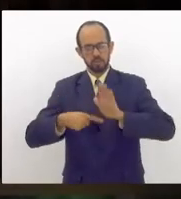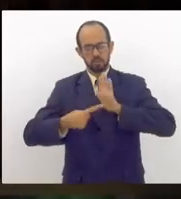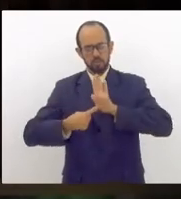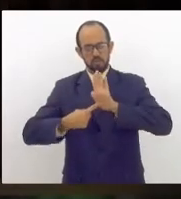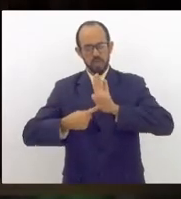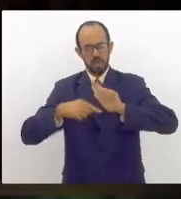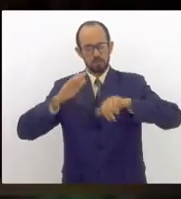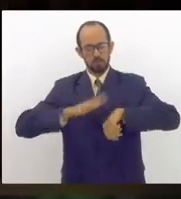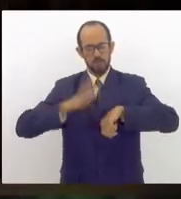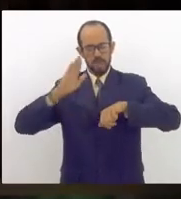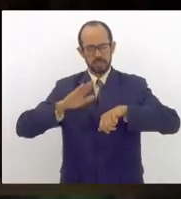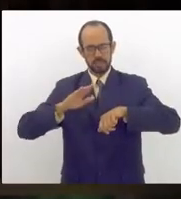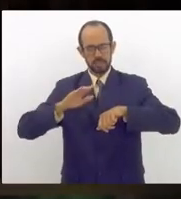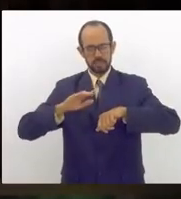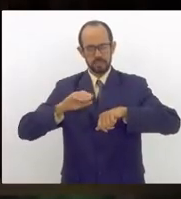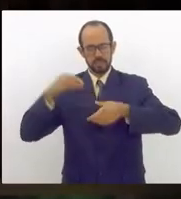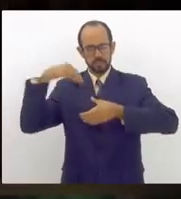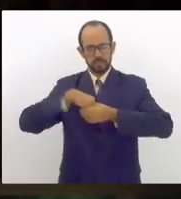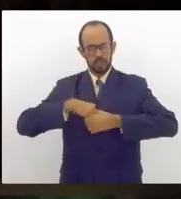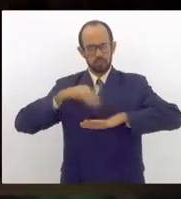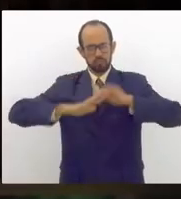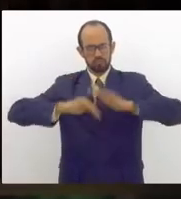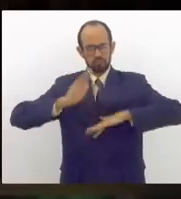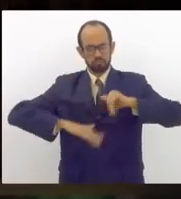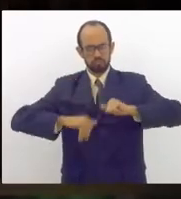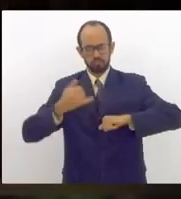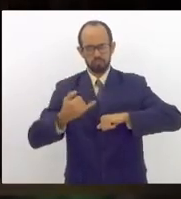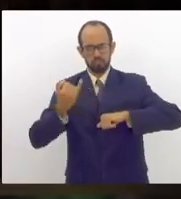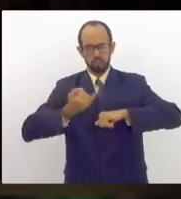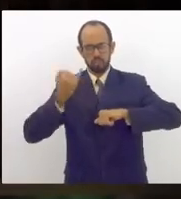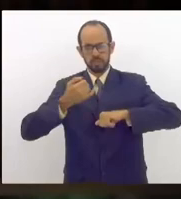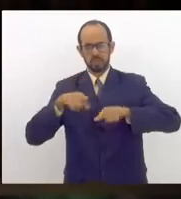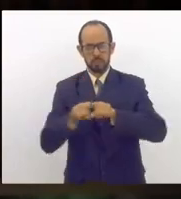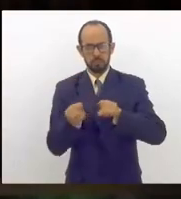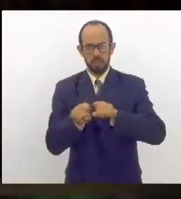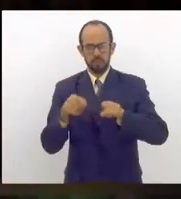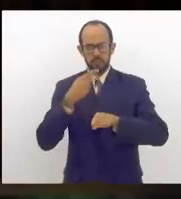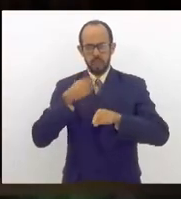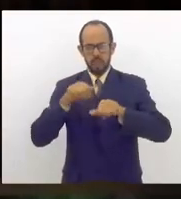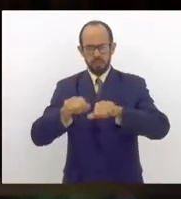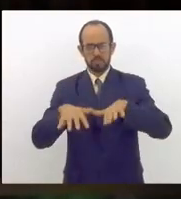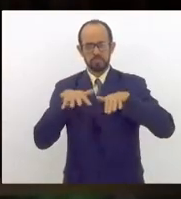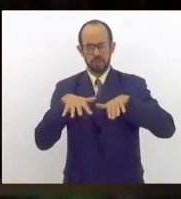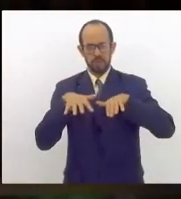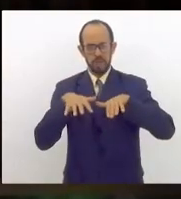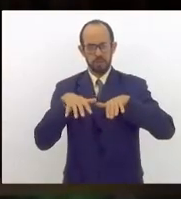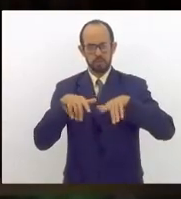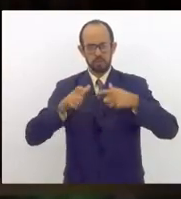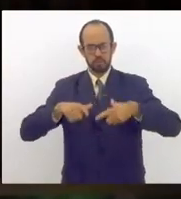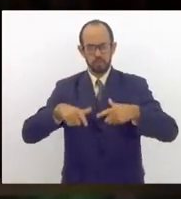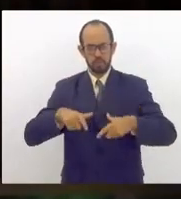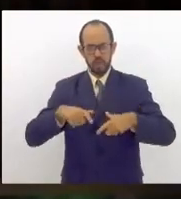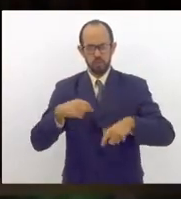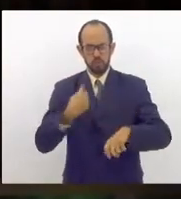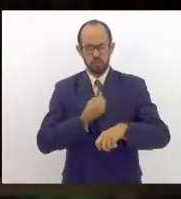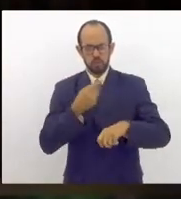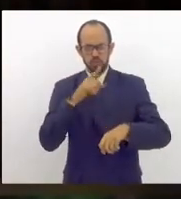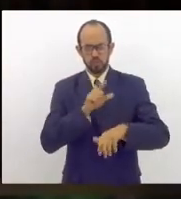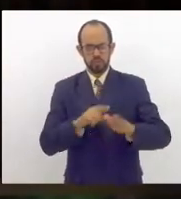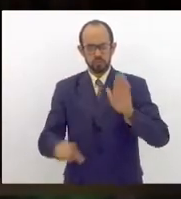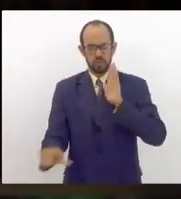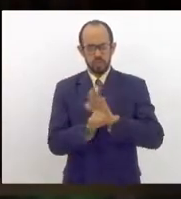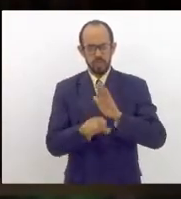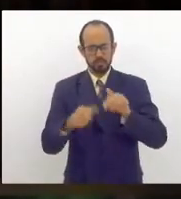dentro das especialidades e é importante né falar aqui dentro desse plenário nesse espaço onde nós temos leis que